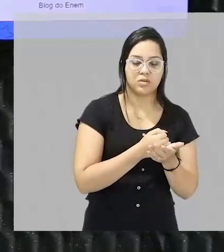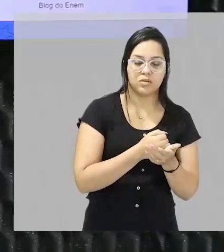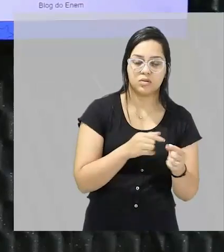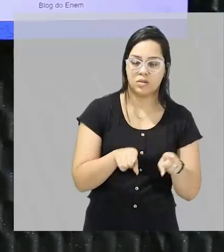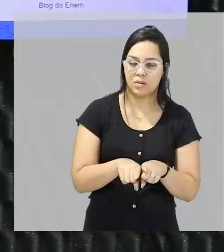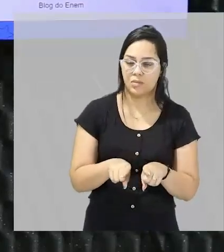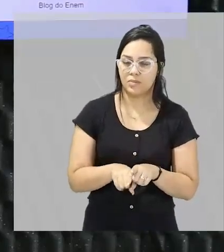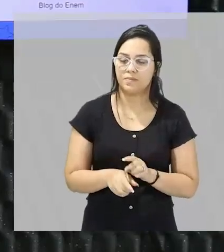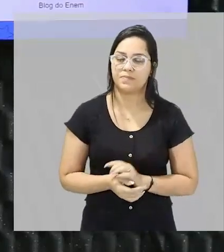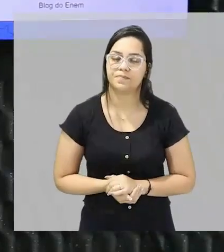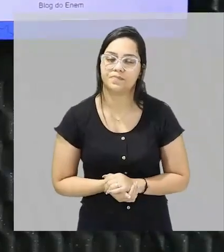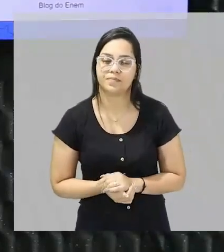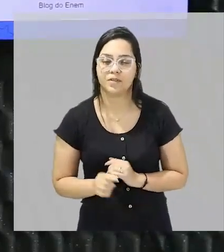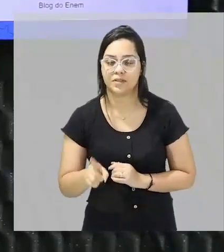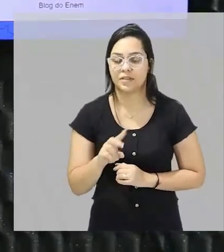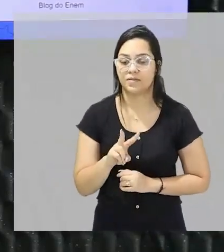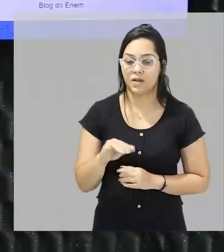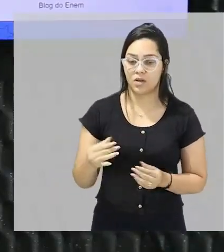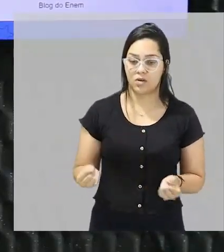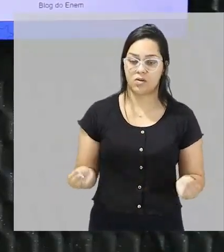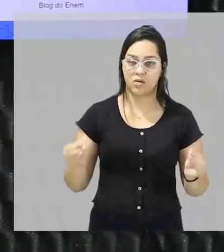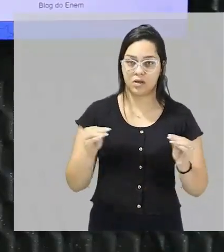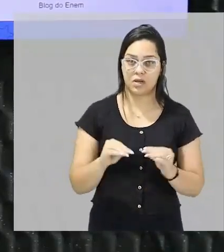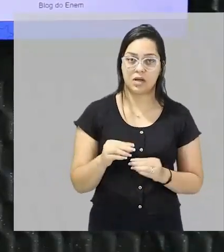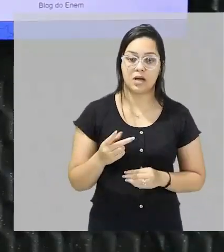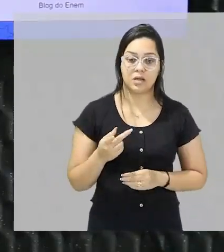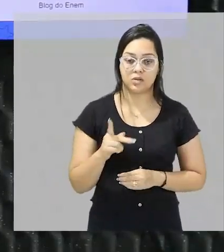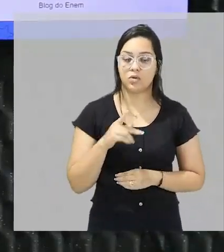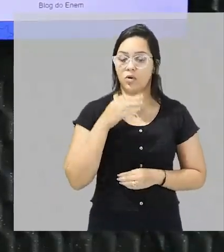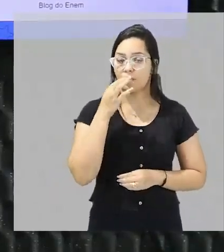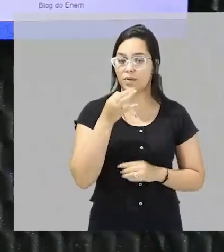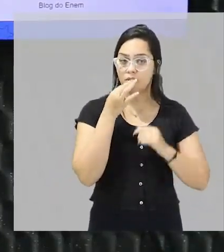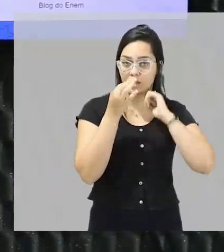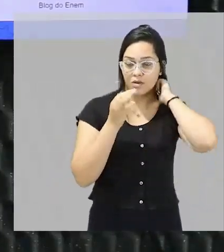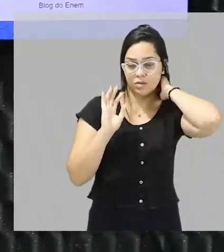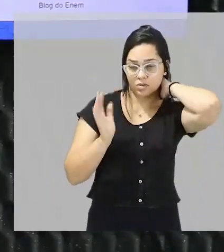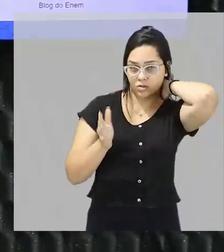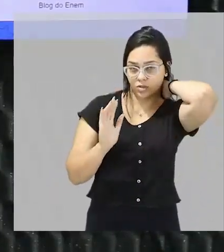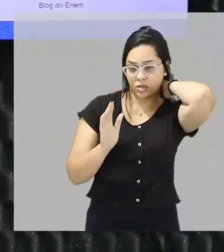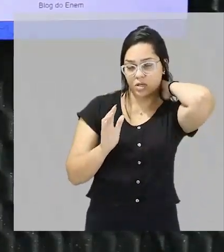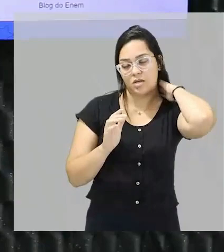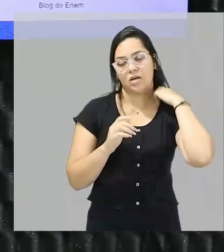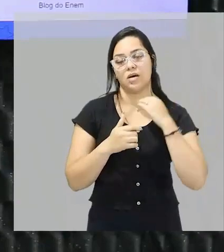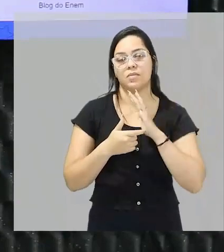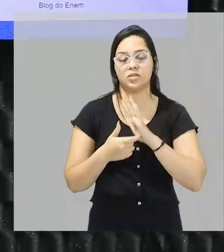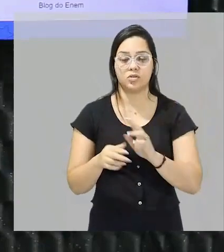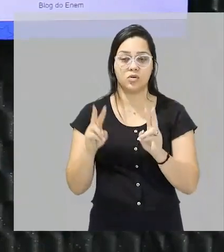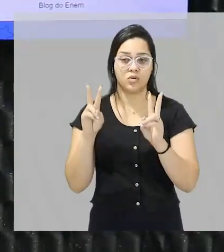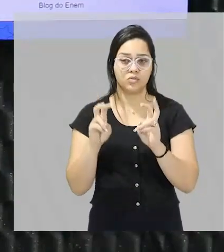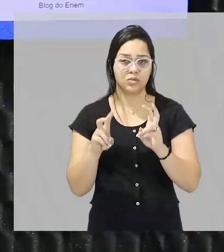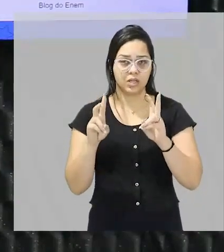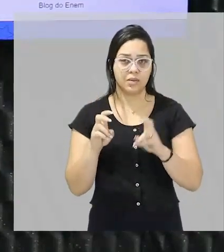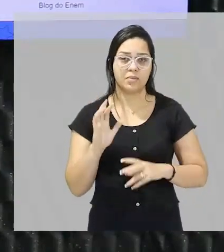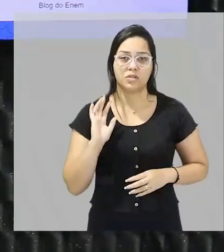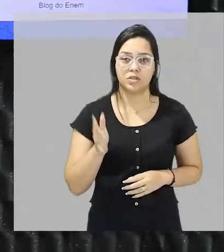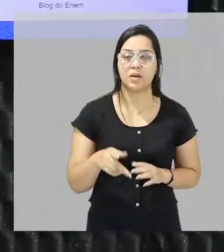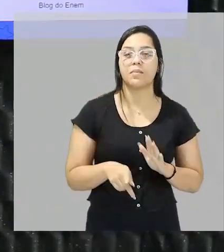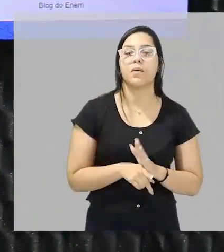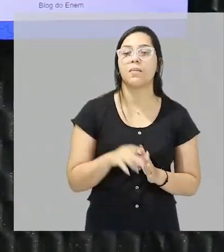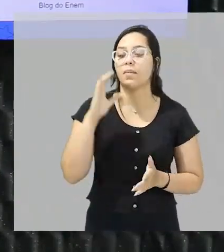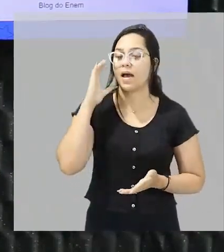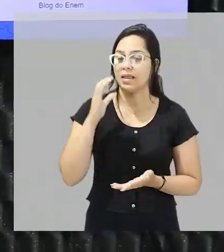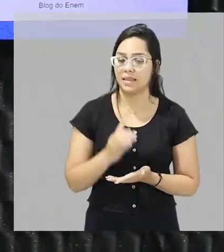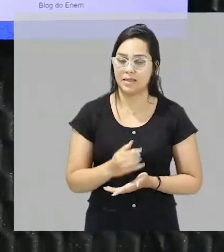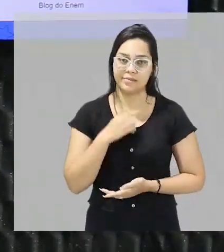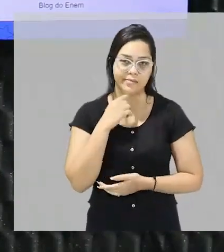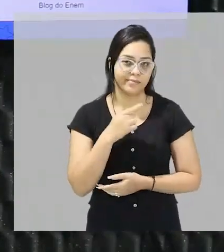A introdução é onde você vai colocar o seu ponto de vista. Então, apresentou o tema, vem logo em seguida com a tese.